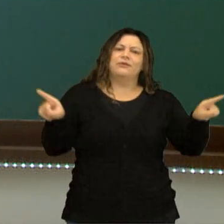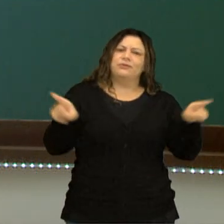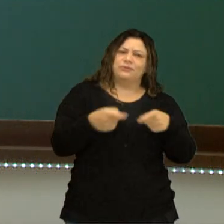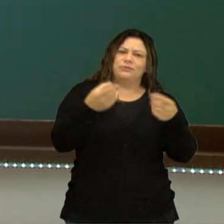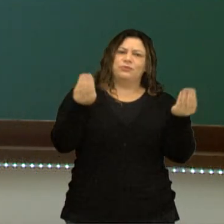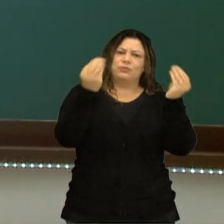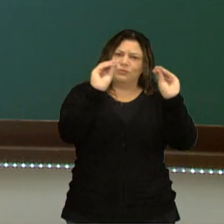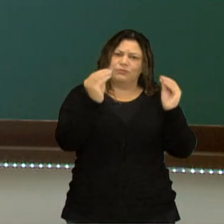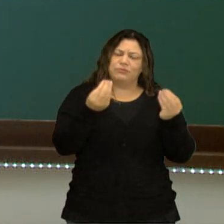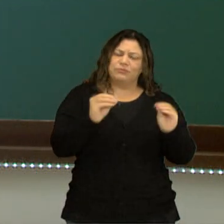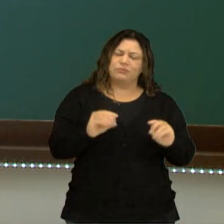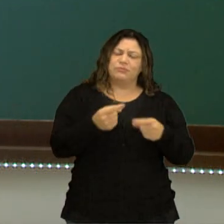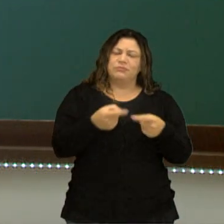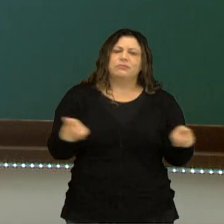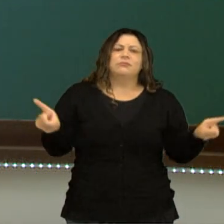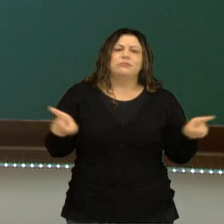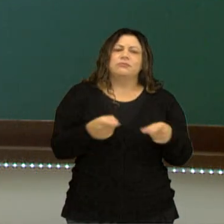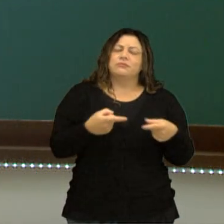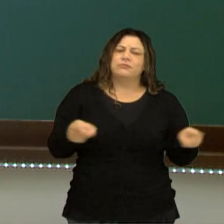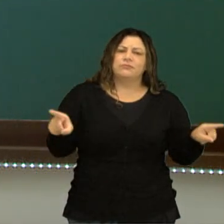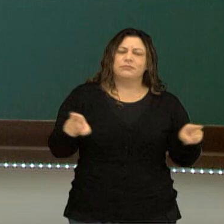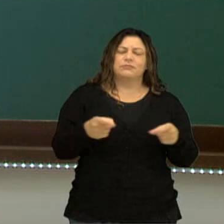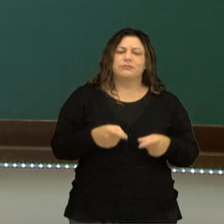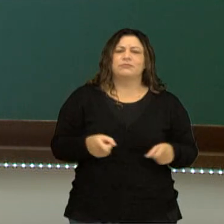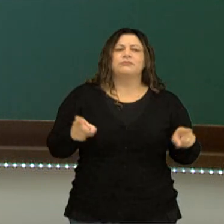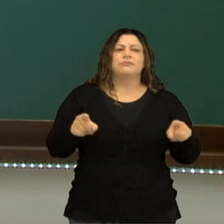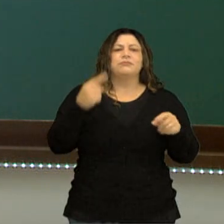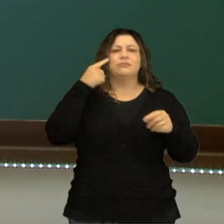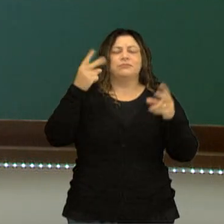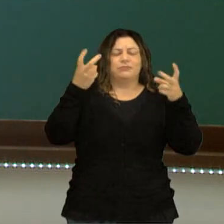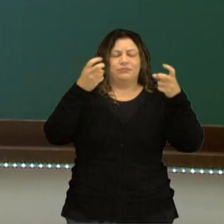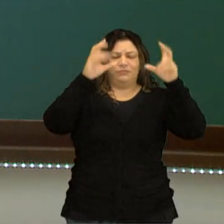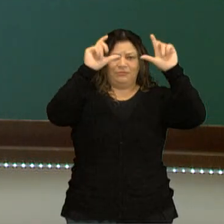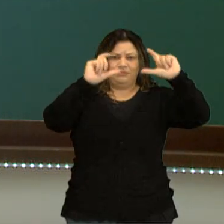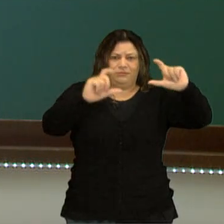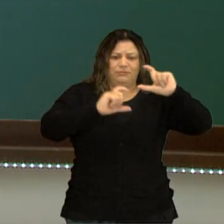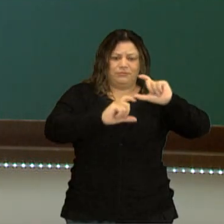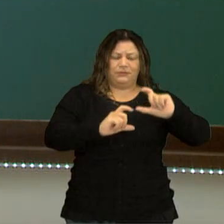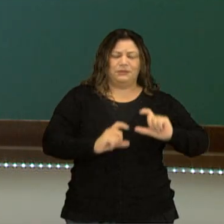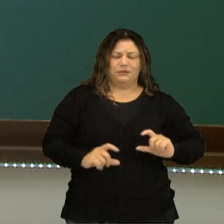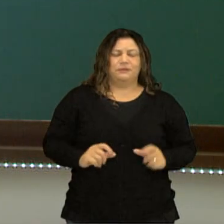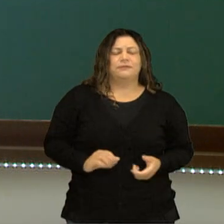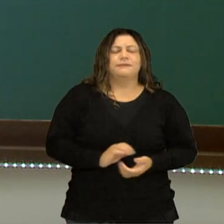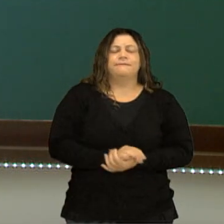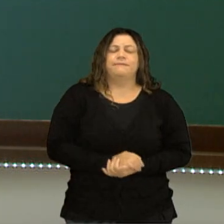colocar uma música, uma melodia nesses versos. Eles são sonoros na